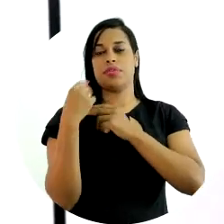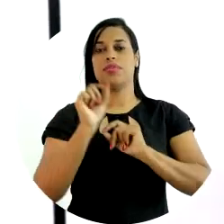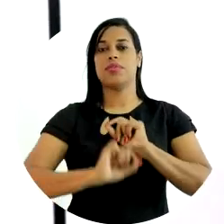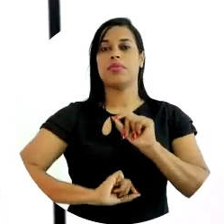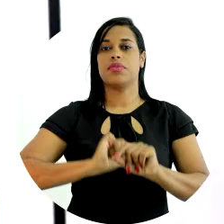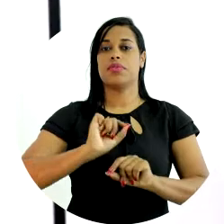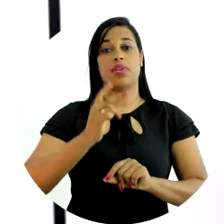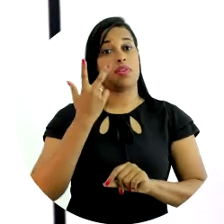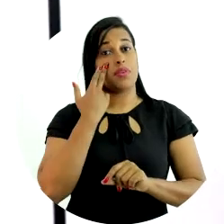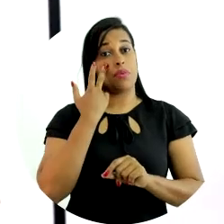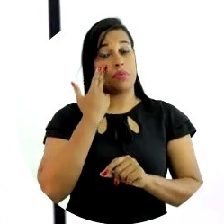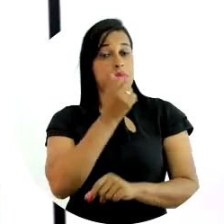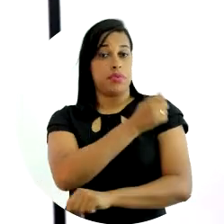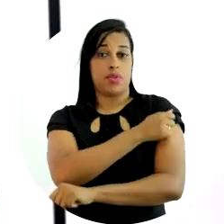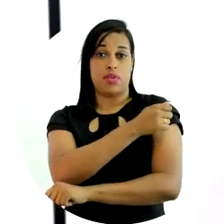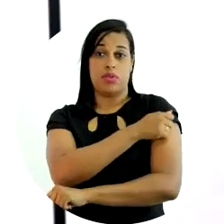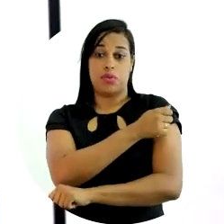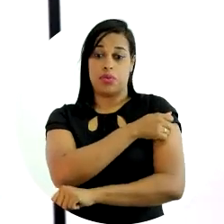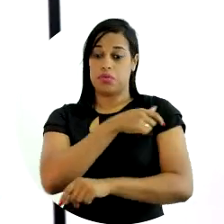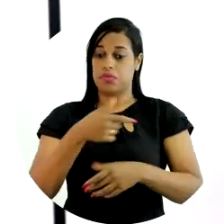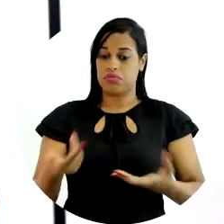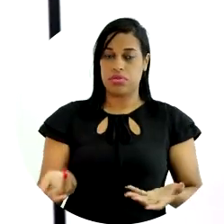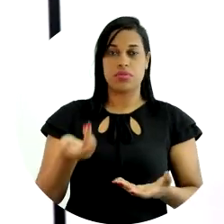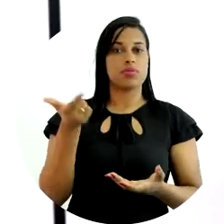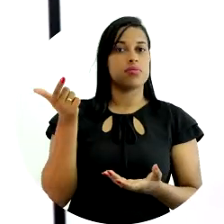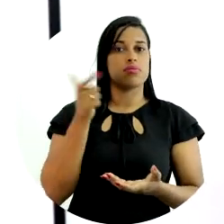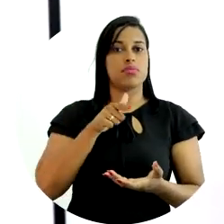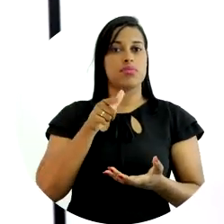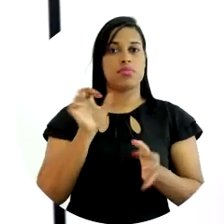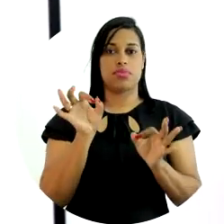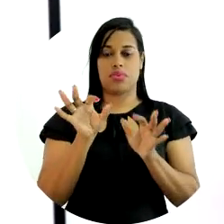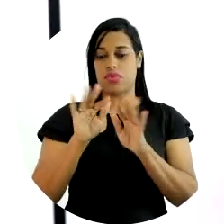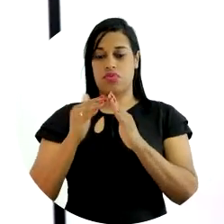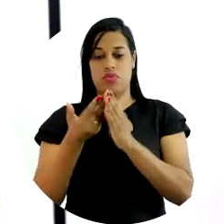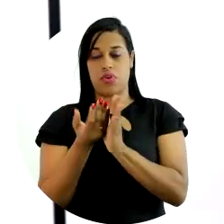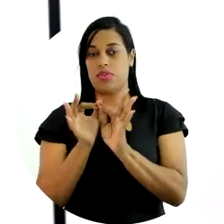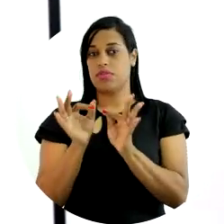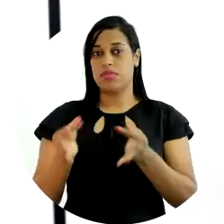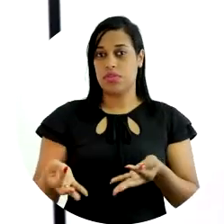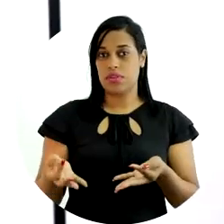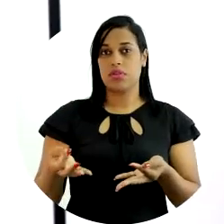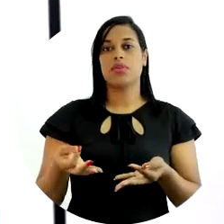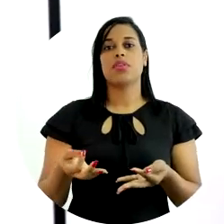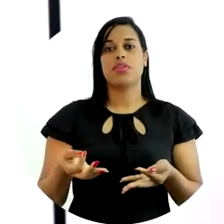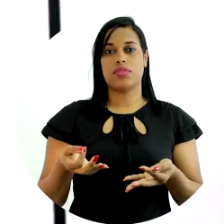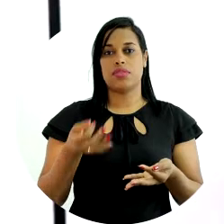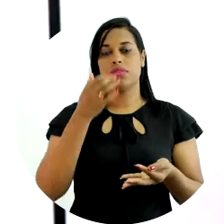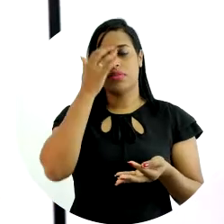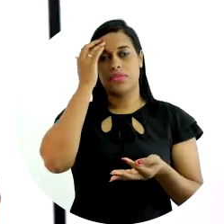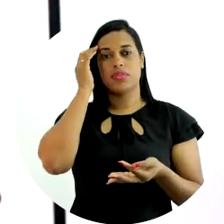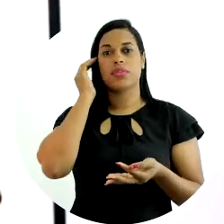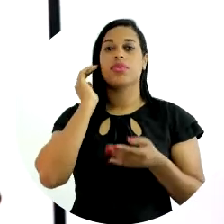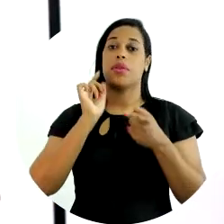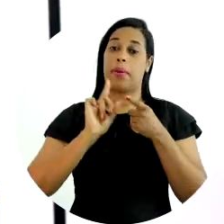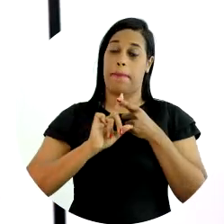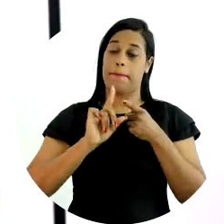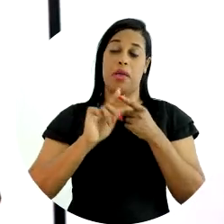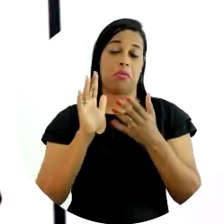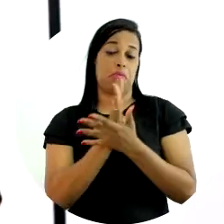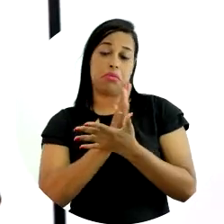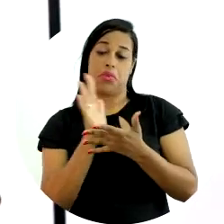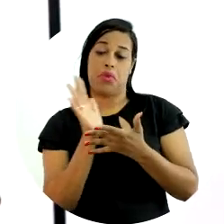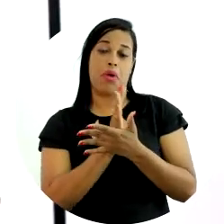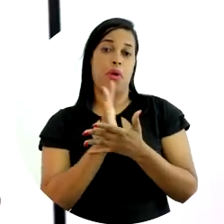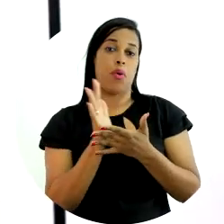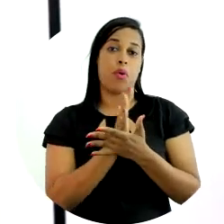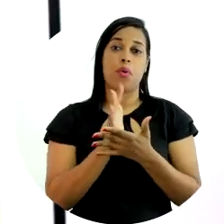eram responsáveis, eram normalmente alunos que se destacavam nas escolas, naquelas escolas mais simples, dos colonos,